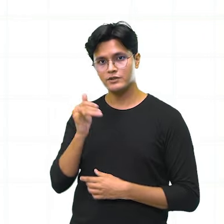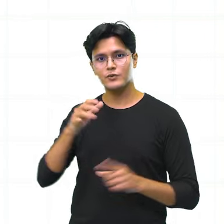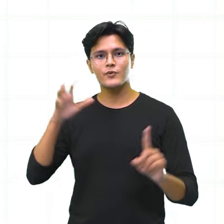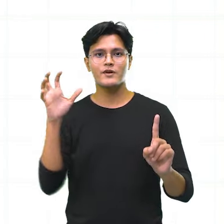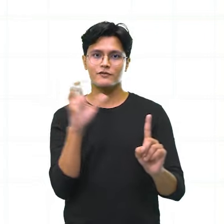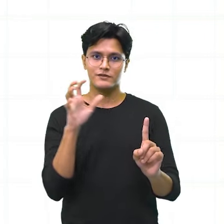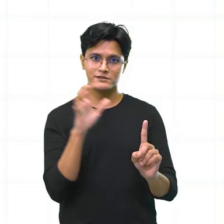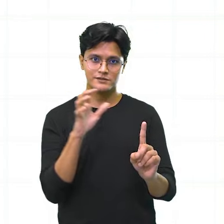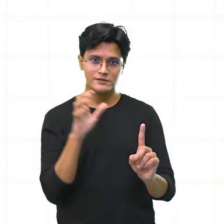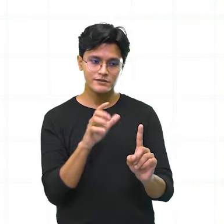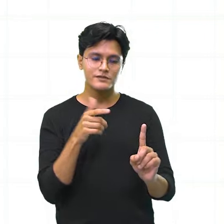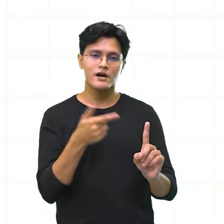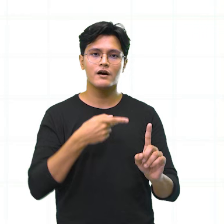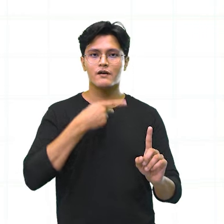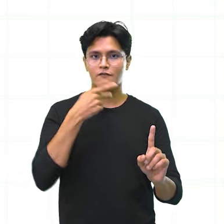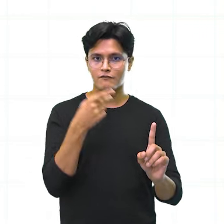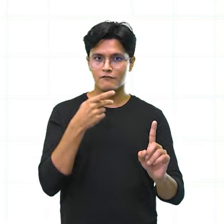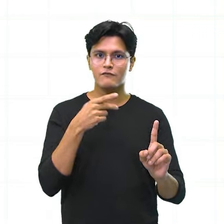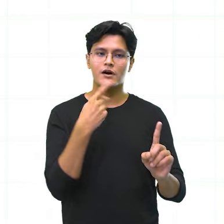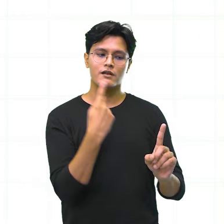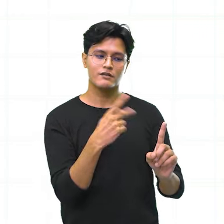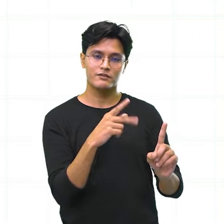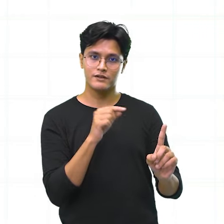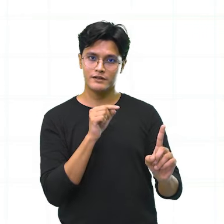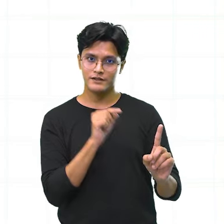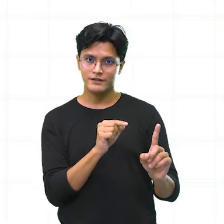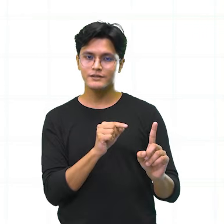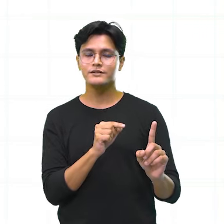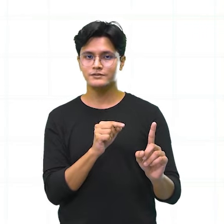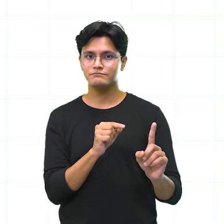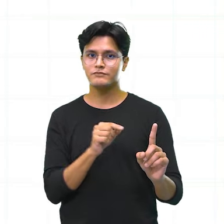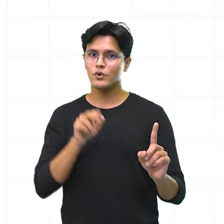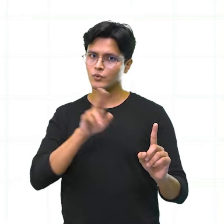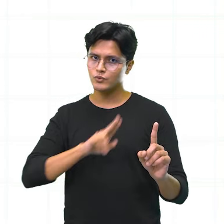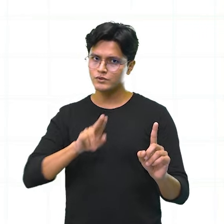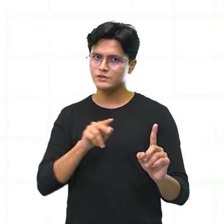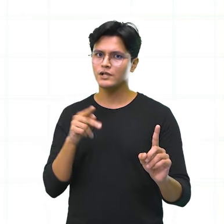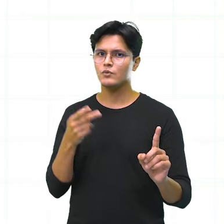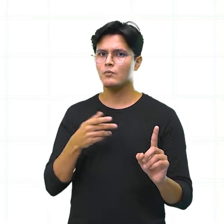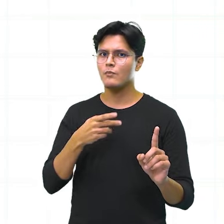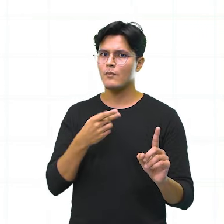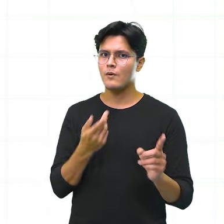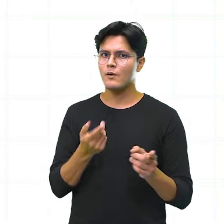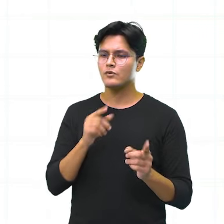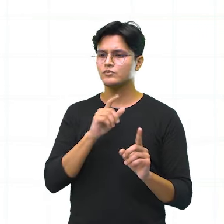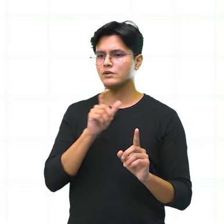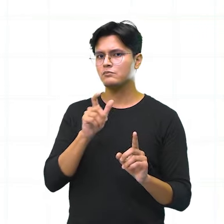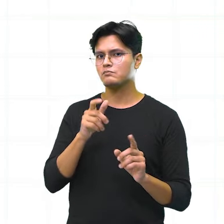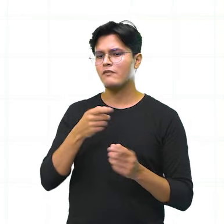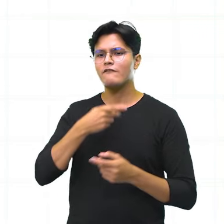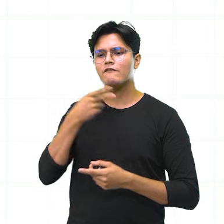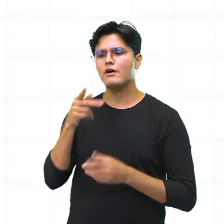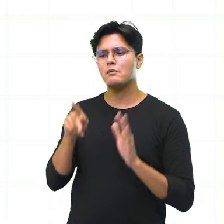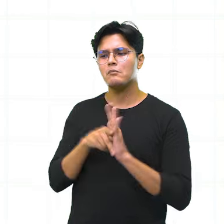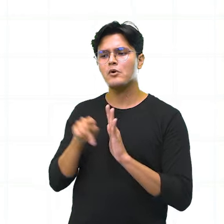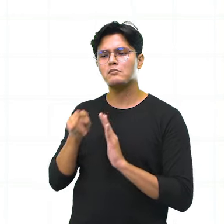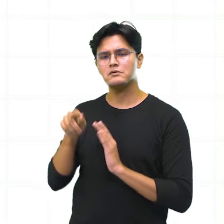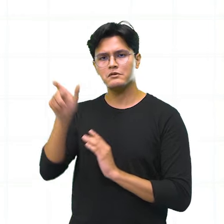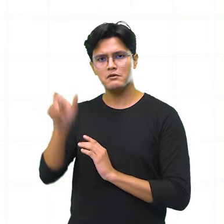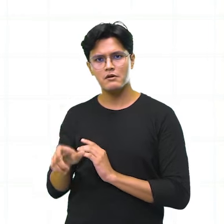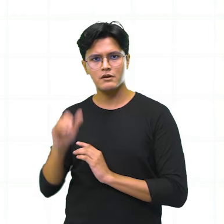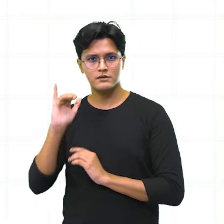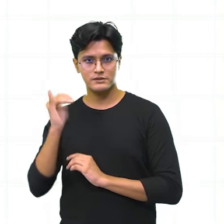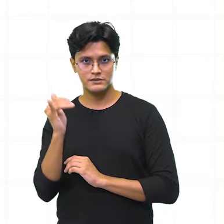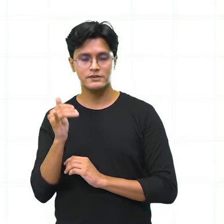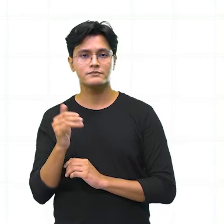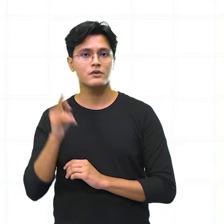interferir na fala do nosso personagem com as palavras dele, com as palavras do próprio narrador. Lembram